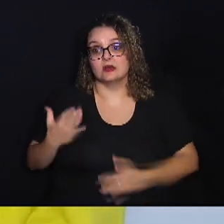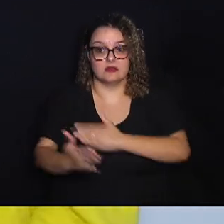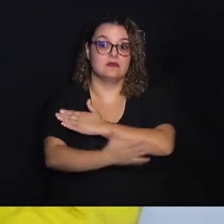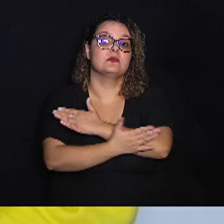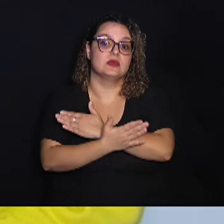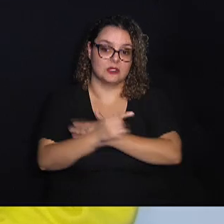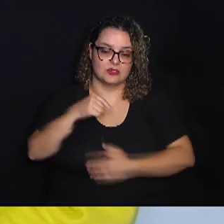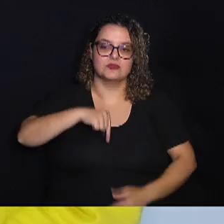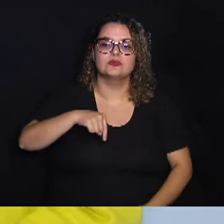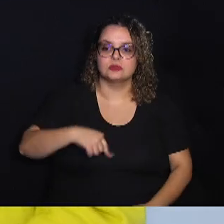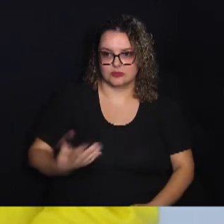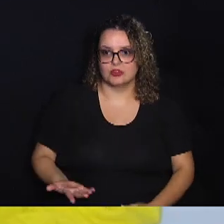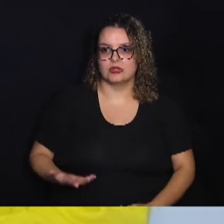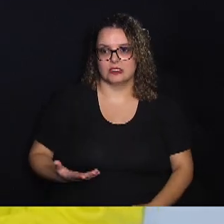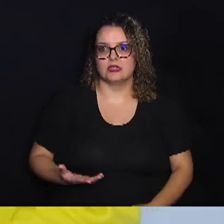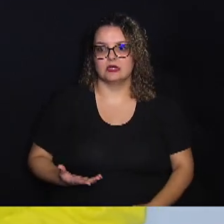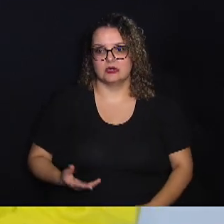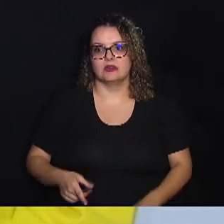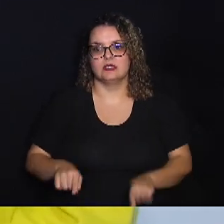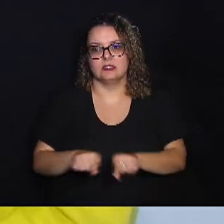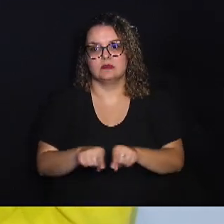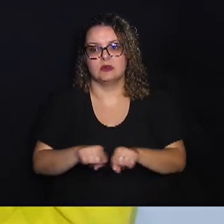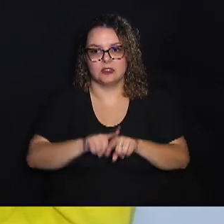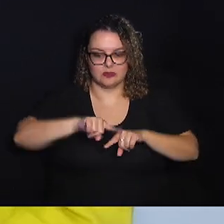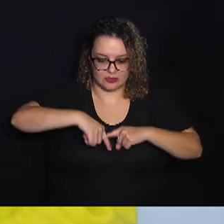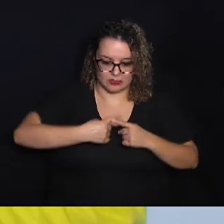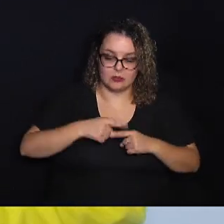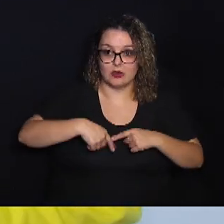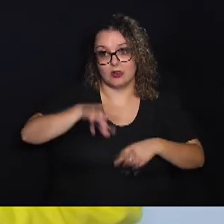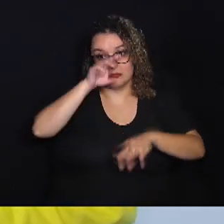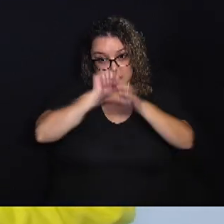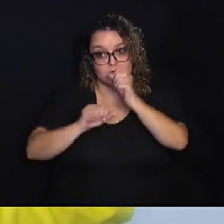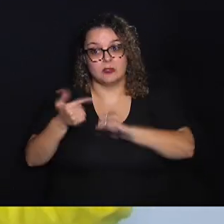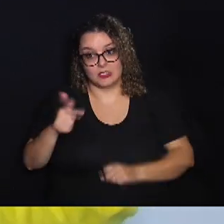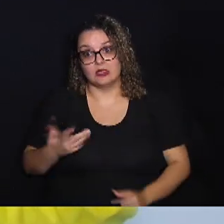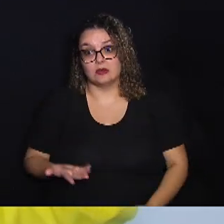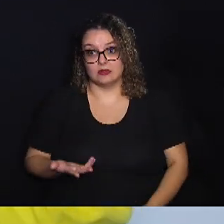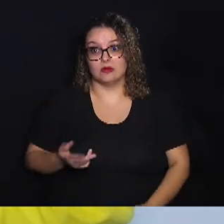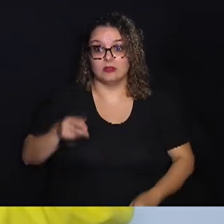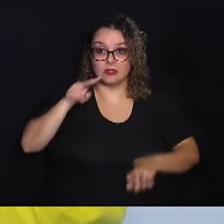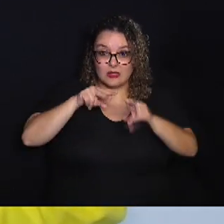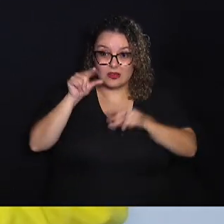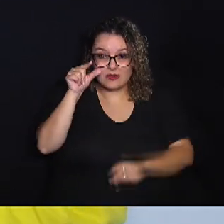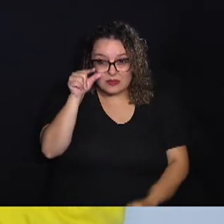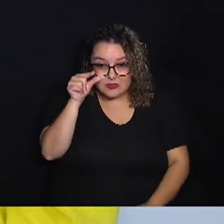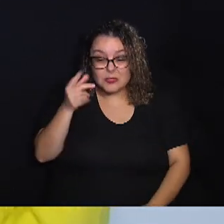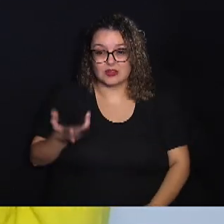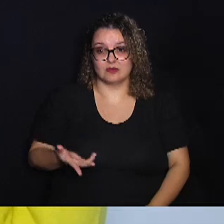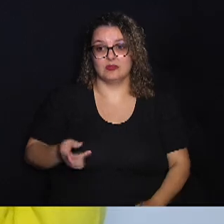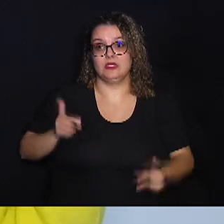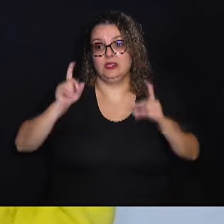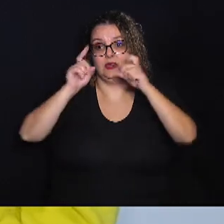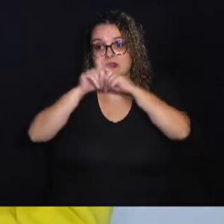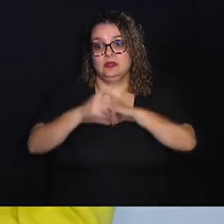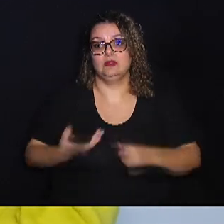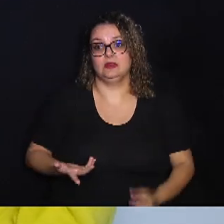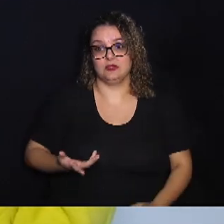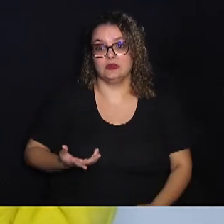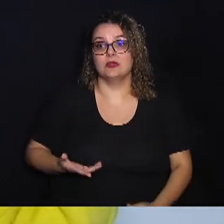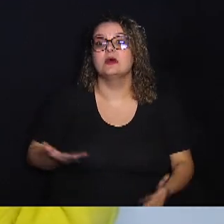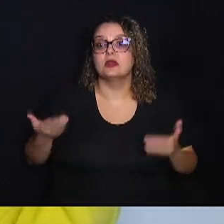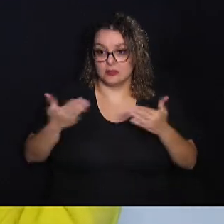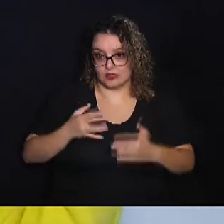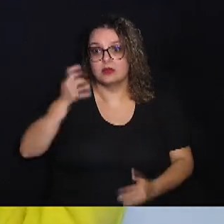bastante. Fazer crochê também estou aprendendo de novo, porque a visão minha é curta e é difícil. Agora está